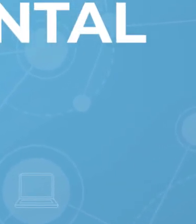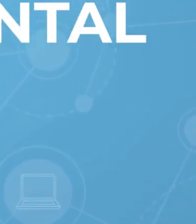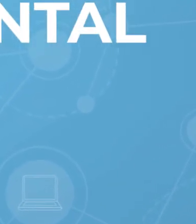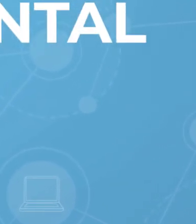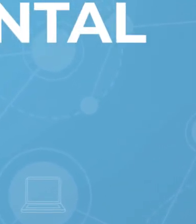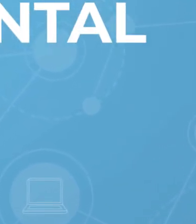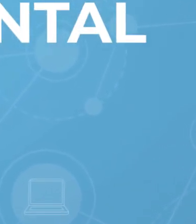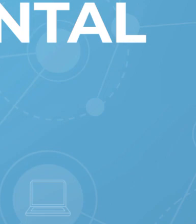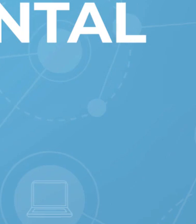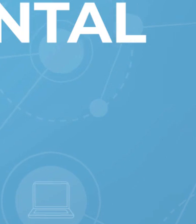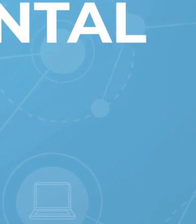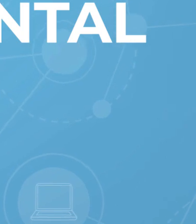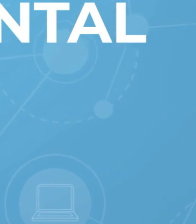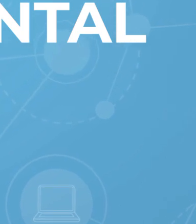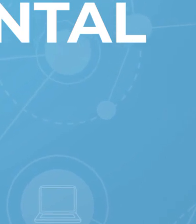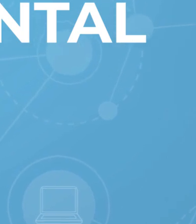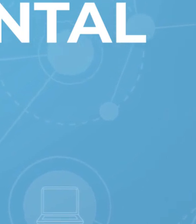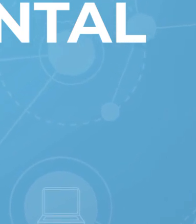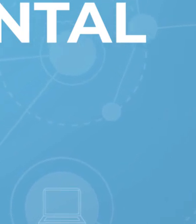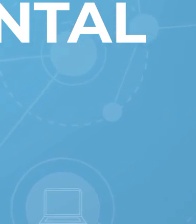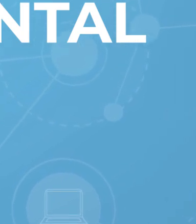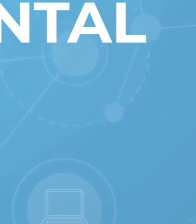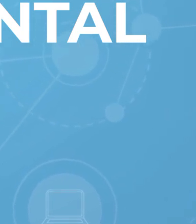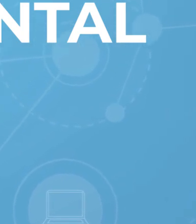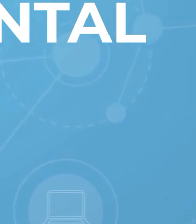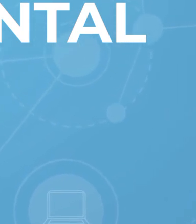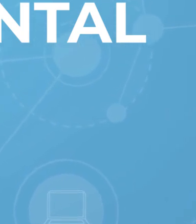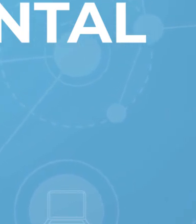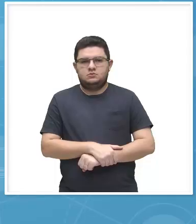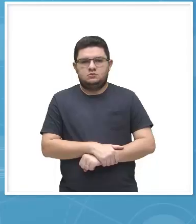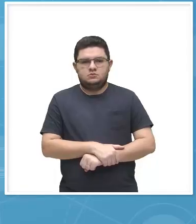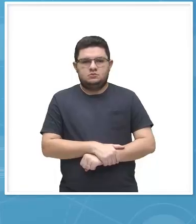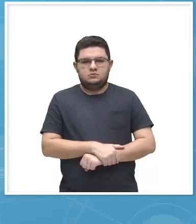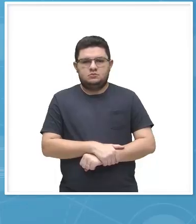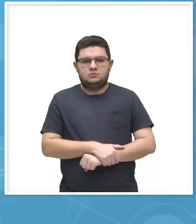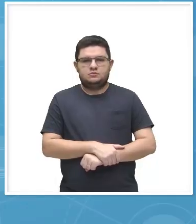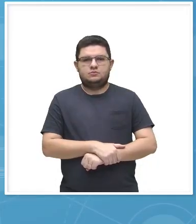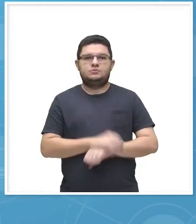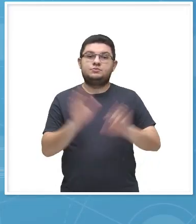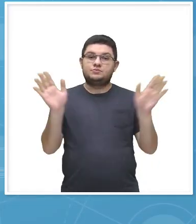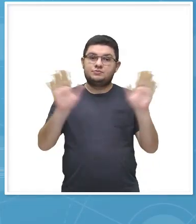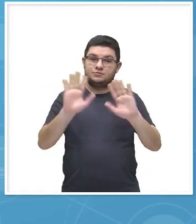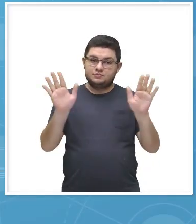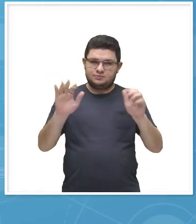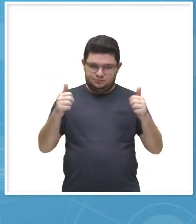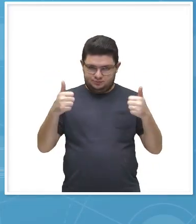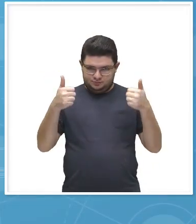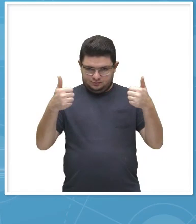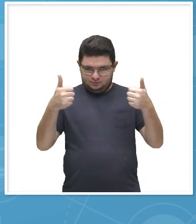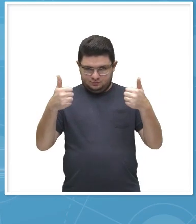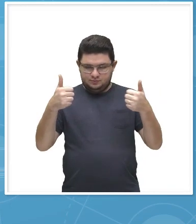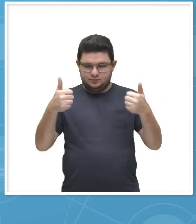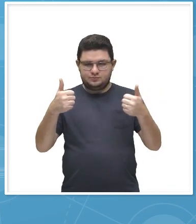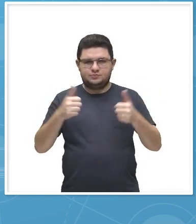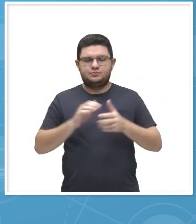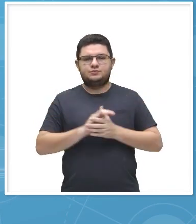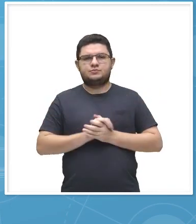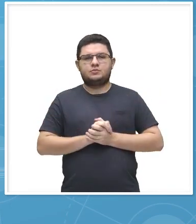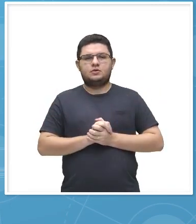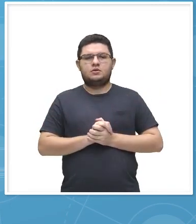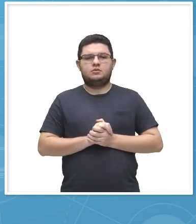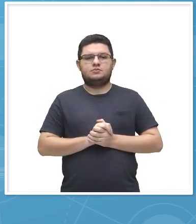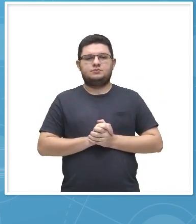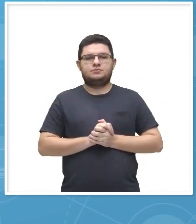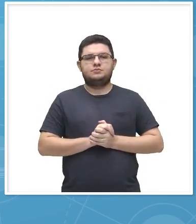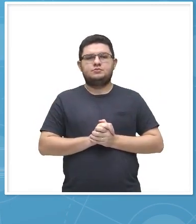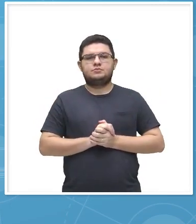E aí e ela levar aí rolar estudei E aí pronto para